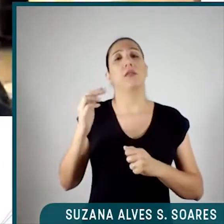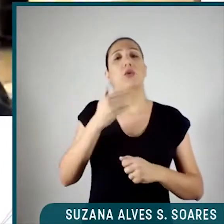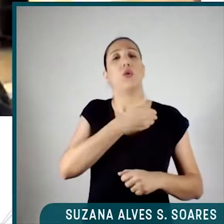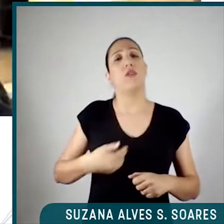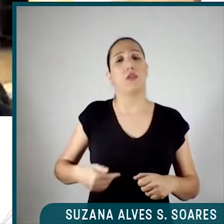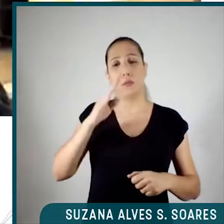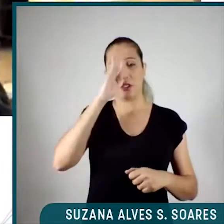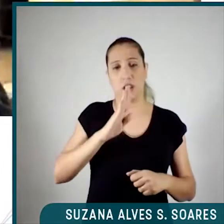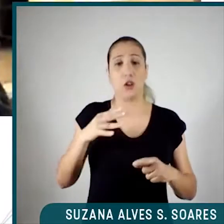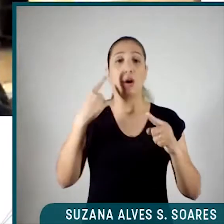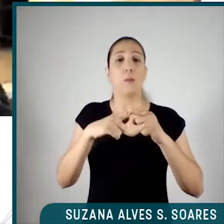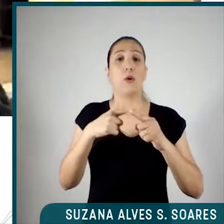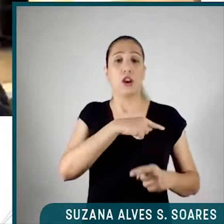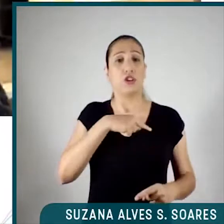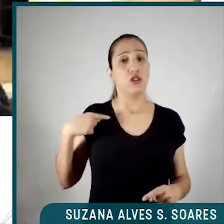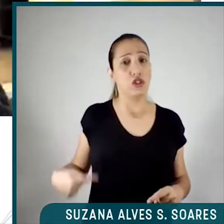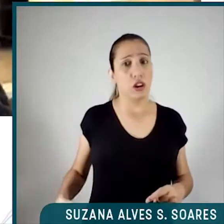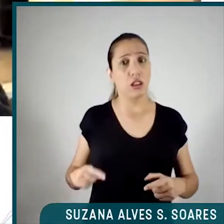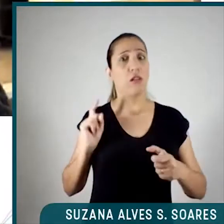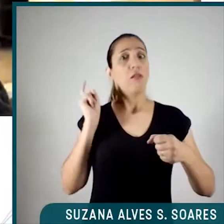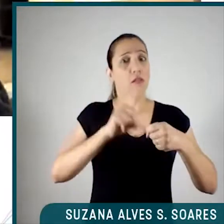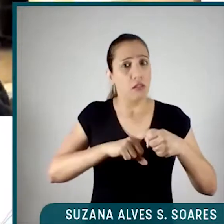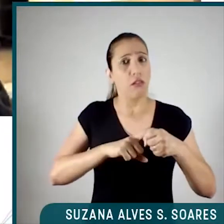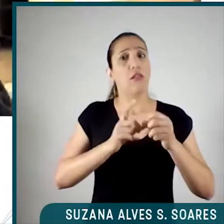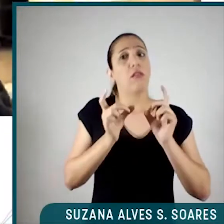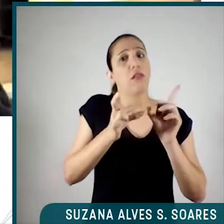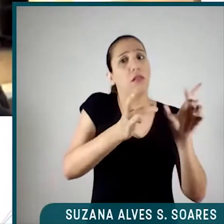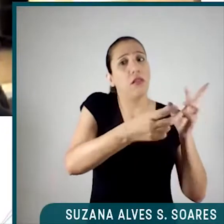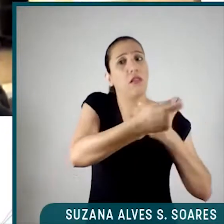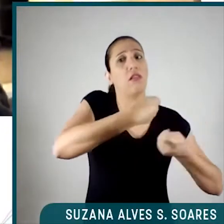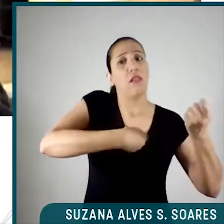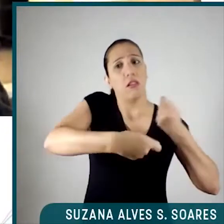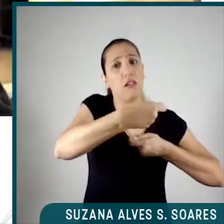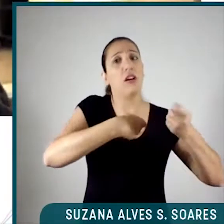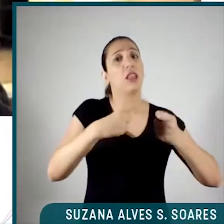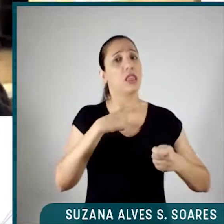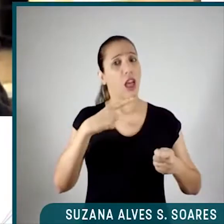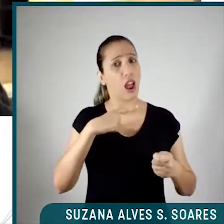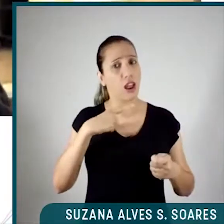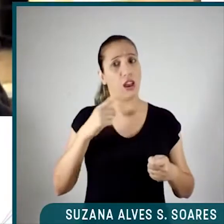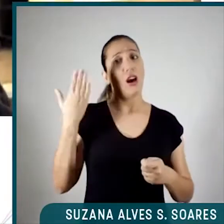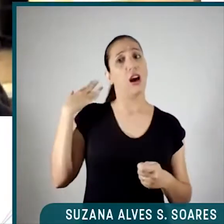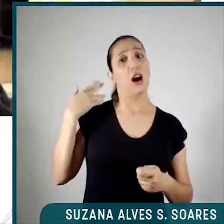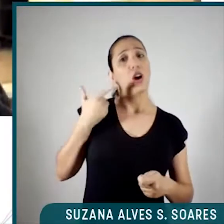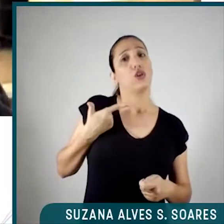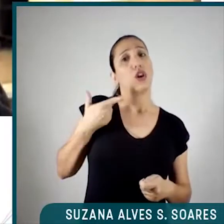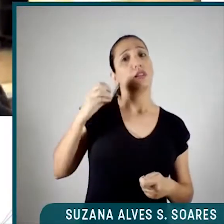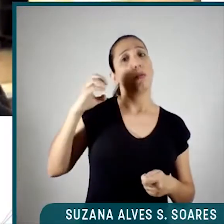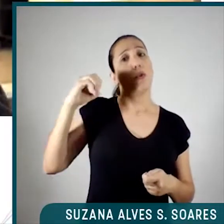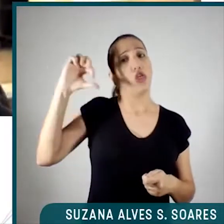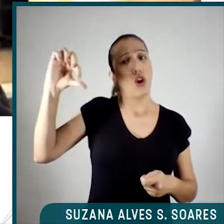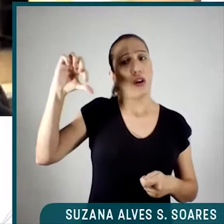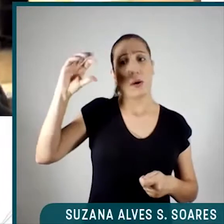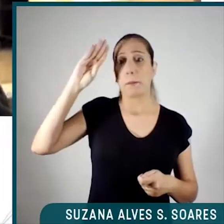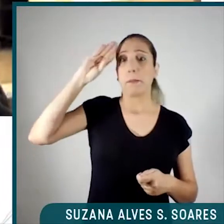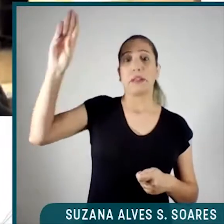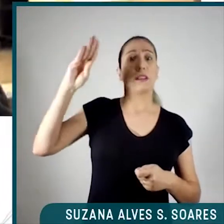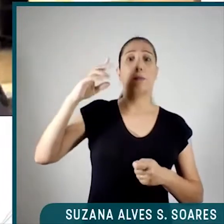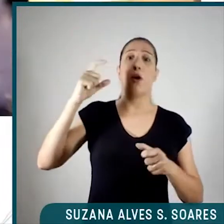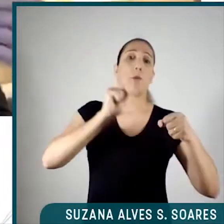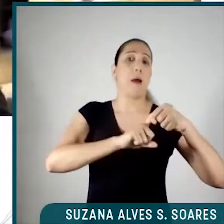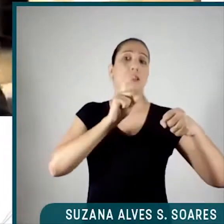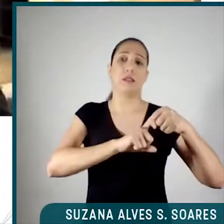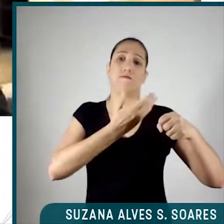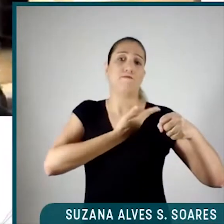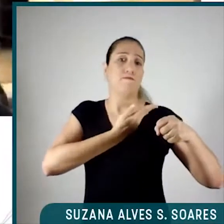China é a nossa principal parceira comercial, na verdade, desde 2009, que a China é a nossa principal parceira comercial, um dos grandes investidores no